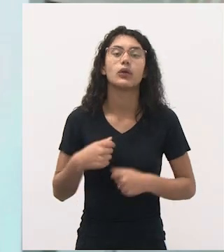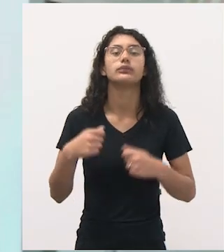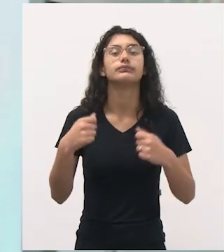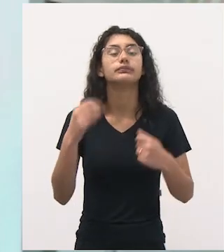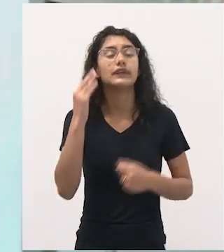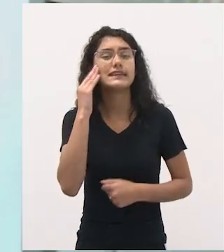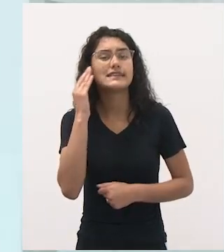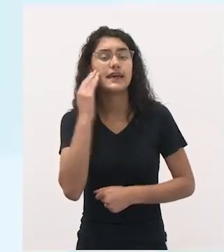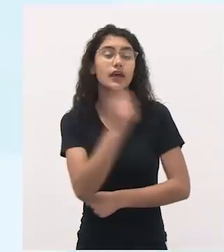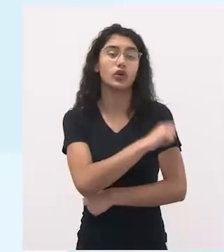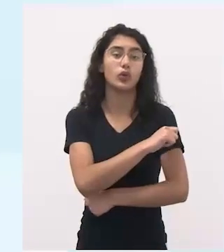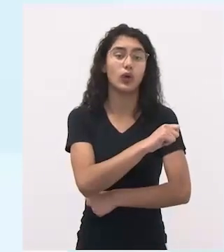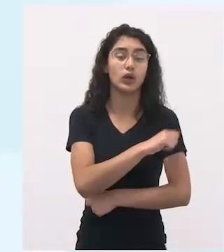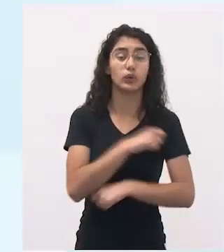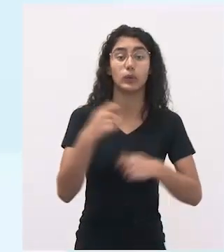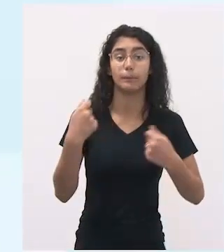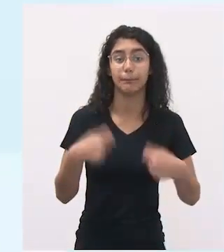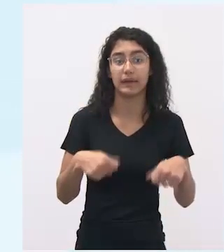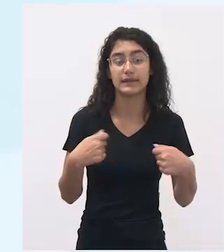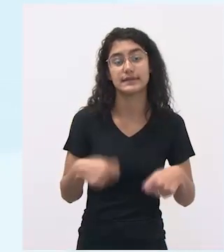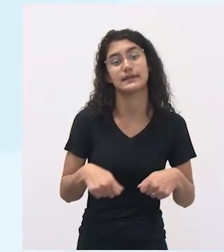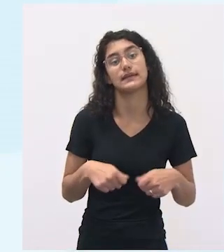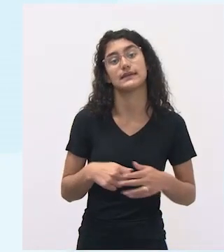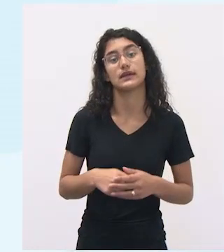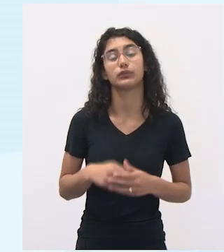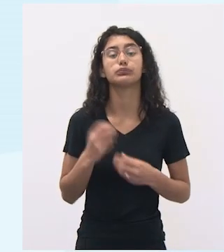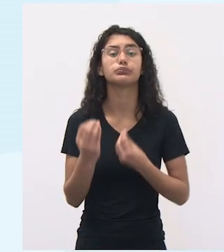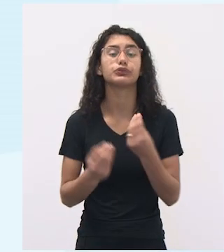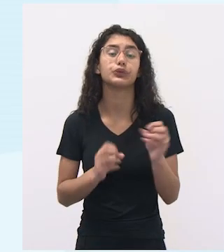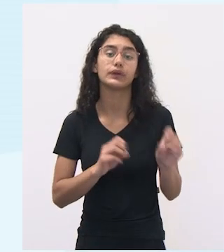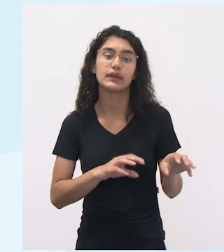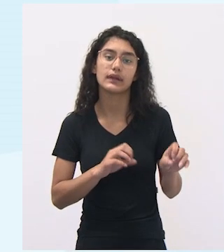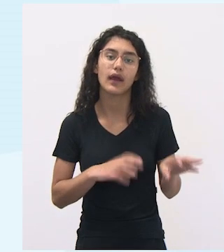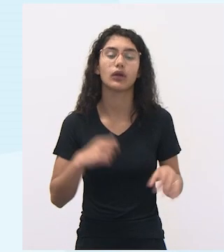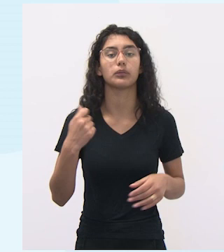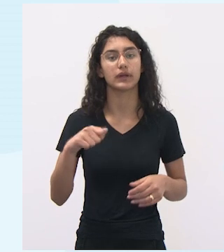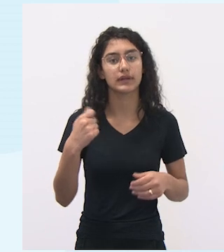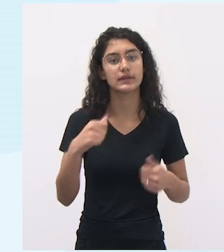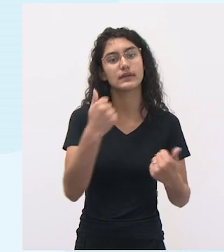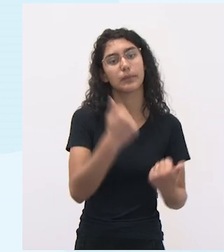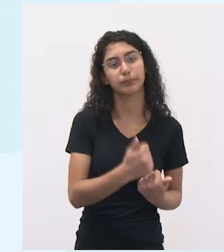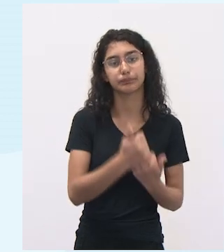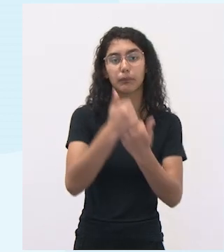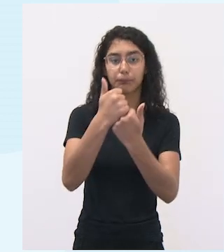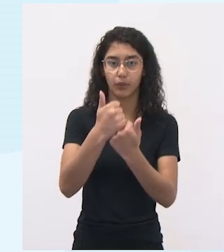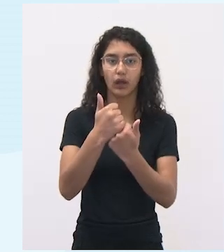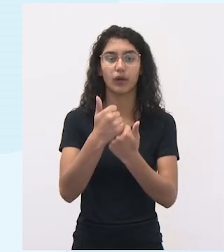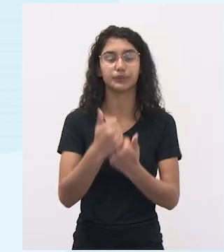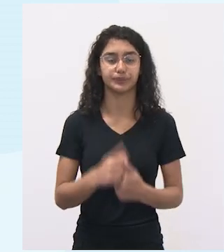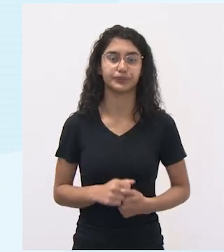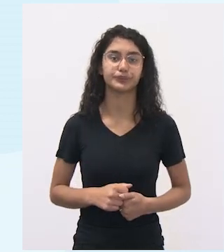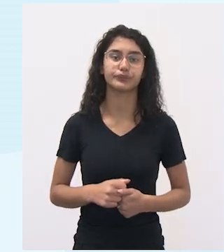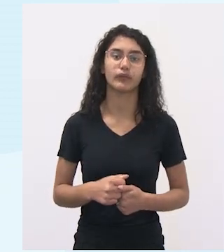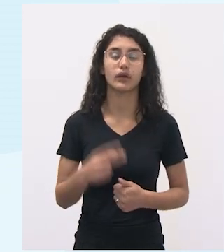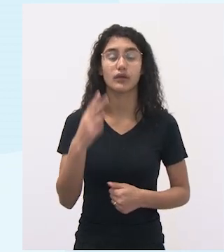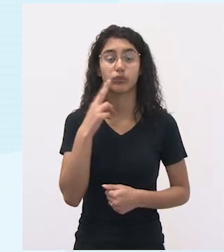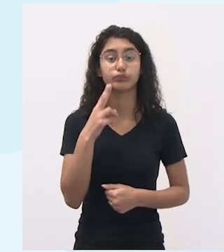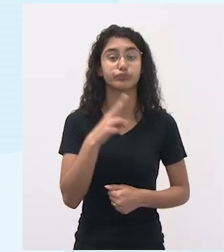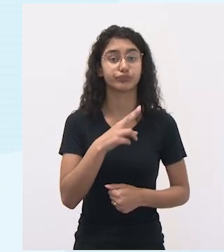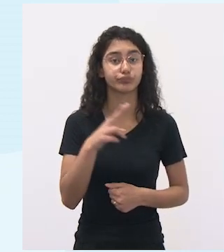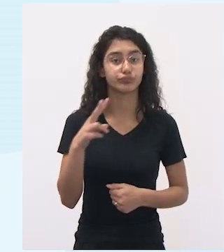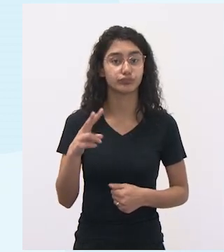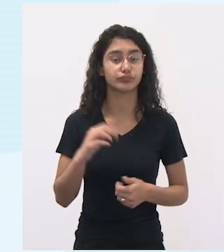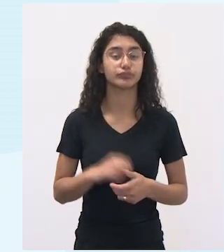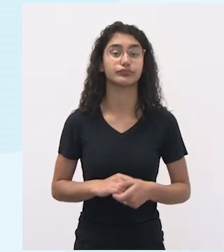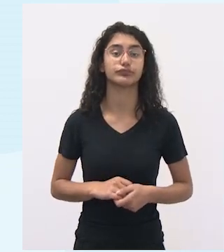aluno já sabe, o que os técnicos precisam saber para apoiar. Então, nós precisamos olhar para essa visão